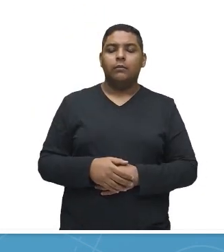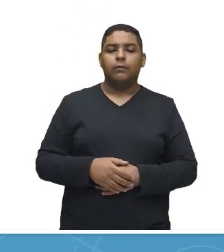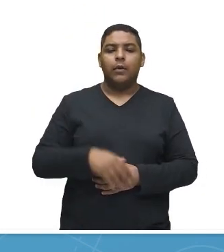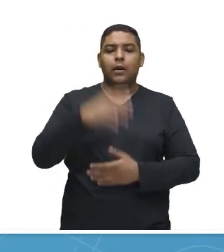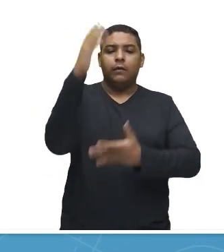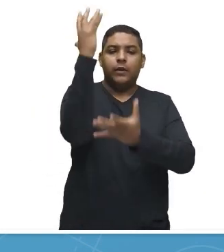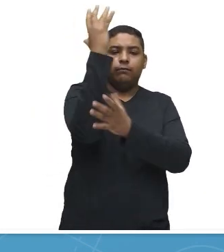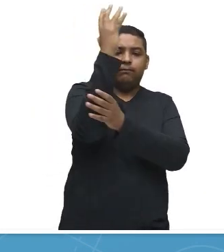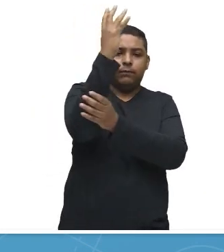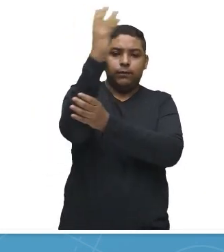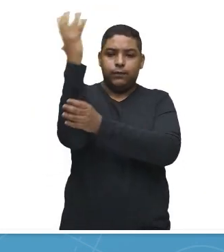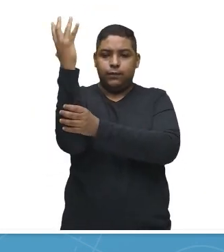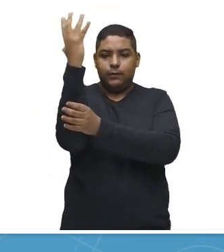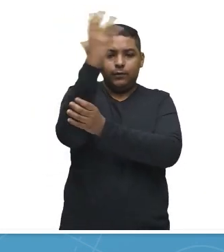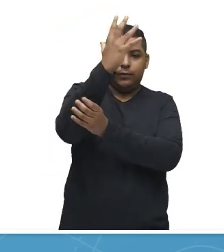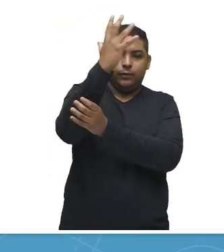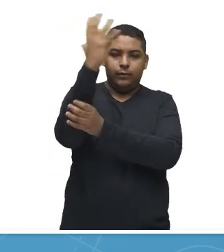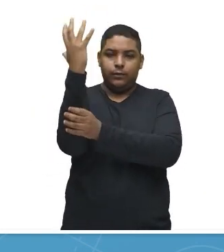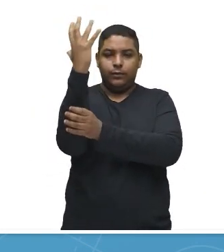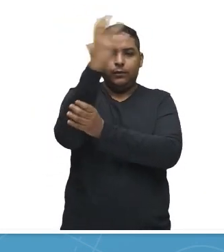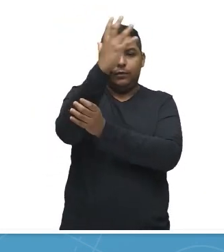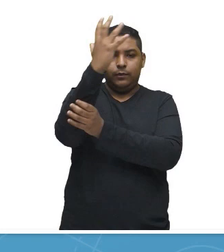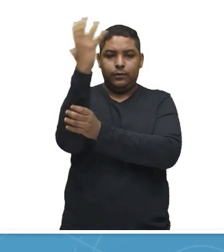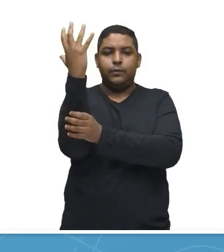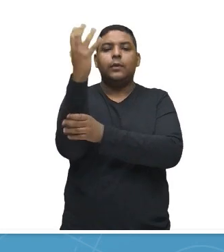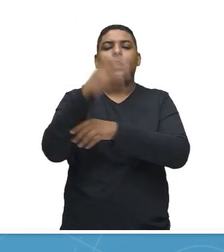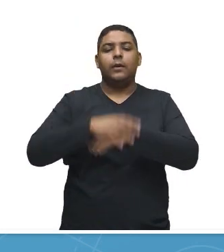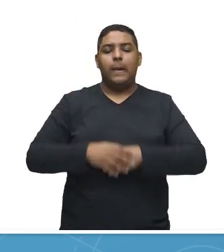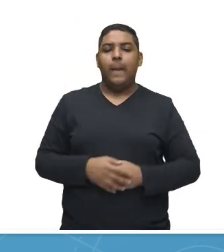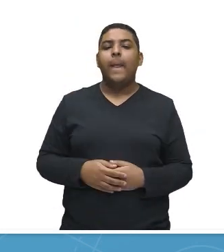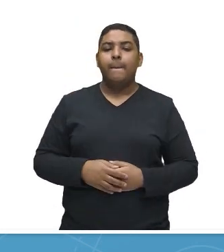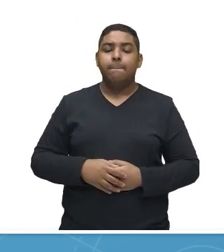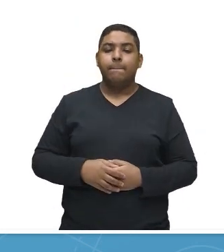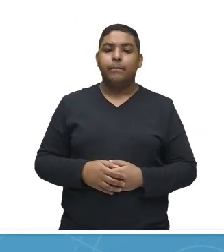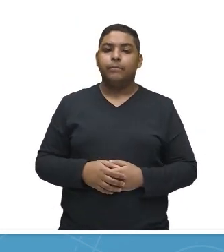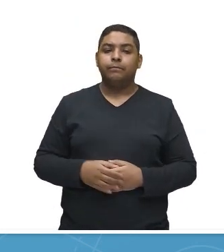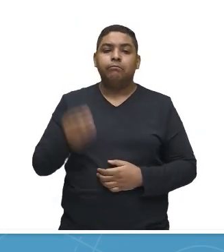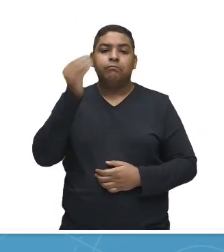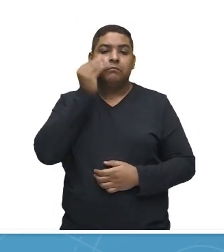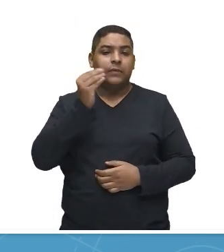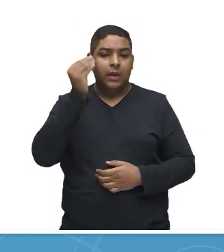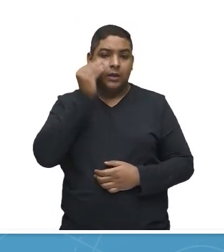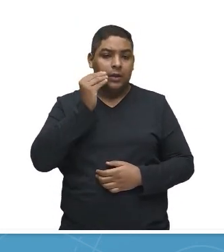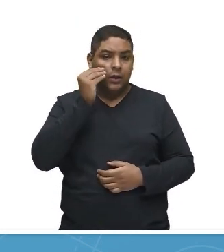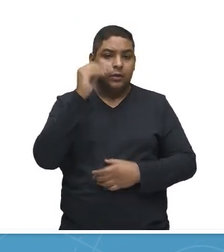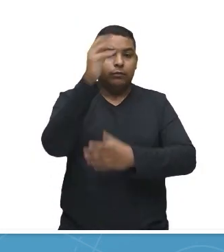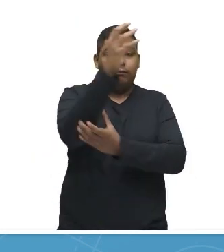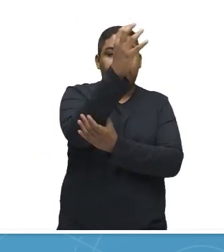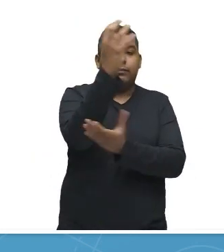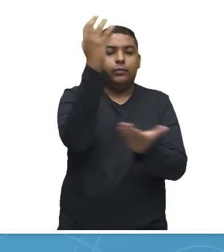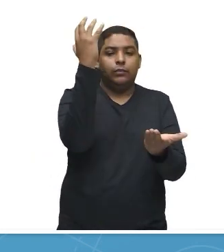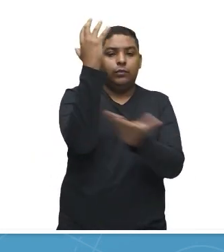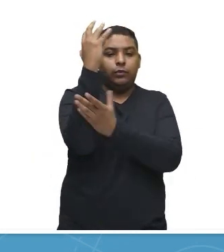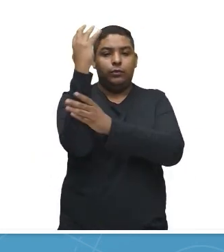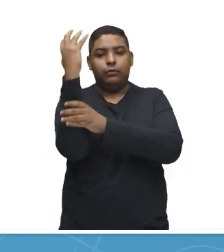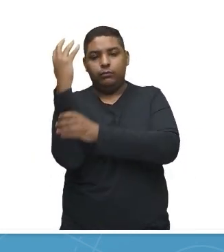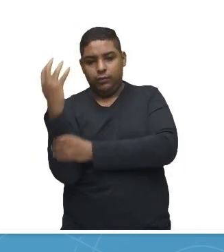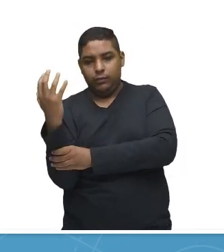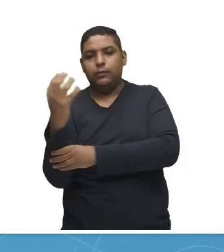esse seu oponente para derrubar aí esse tronco,